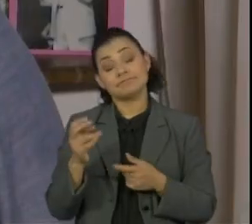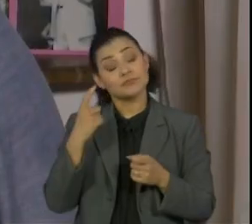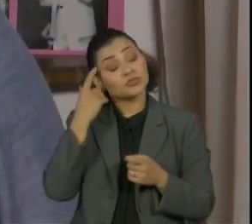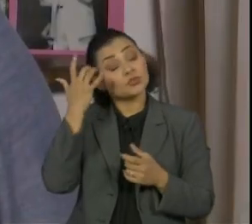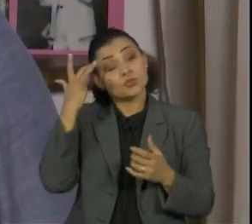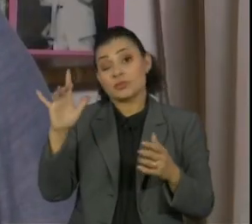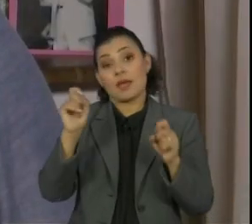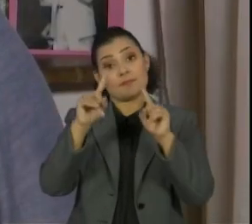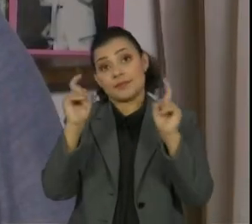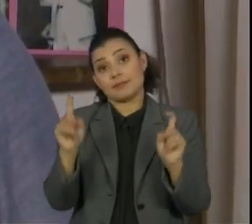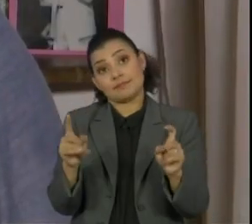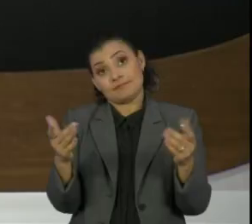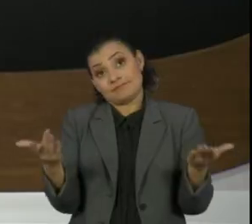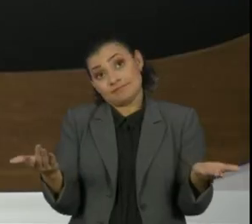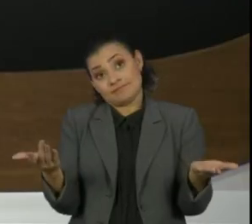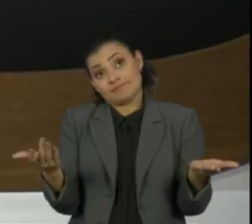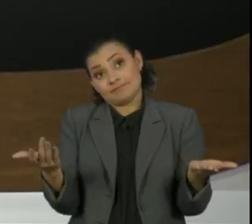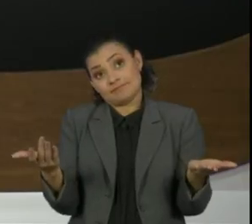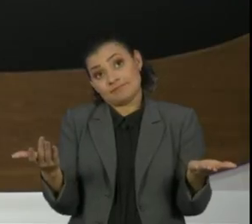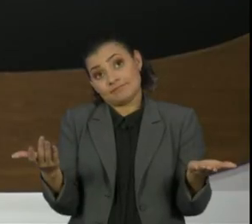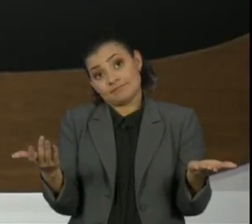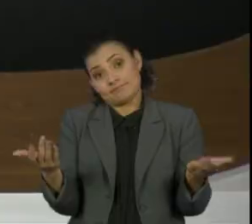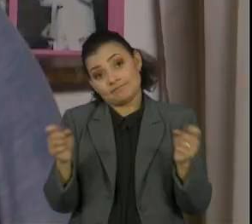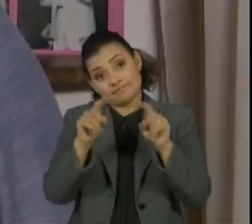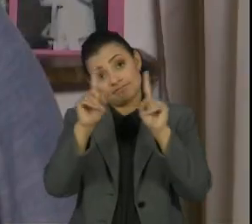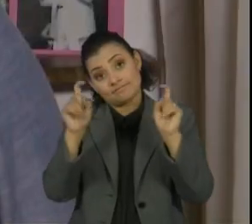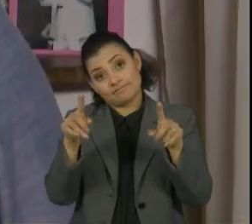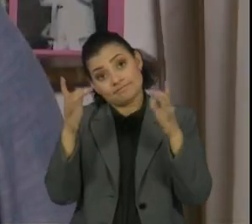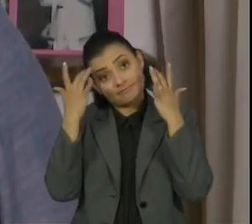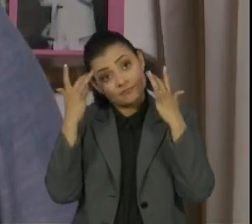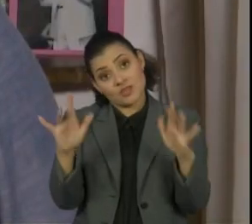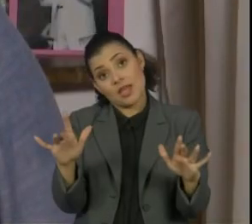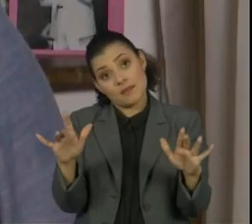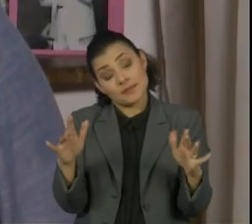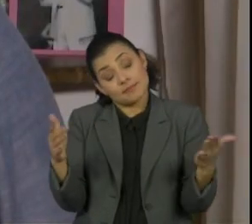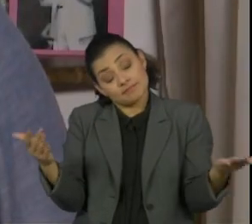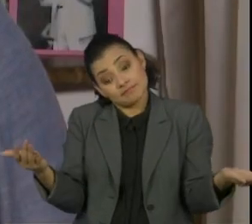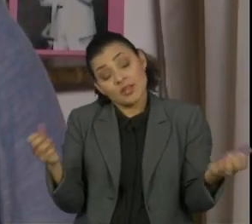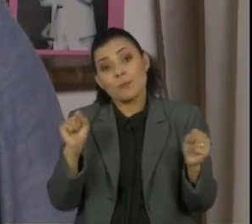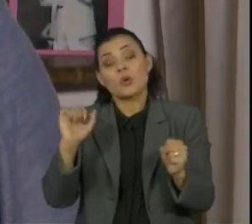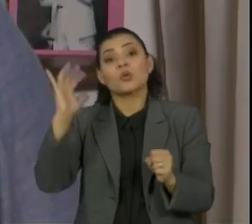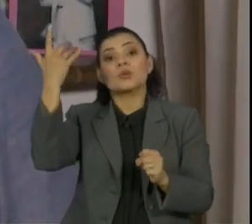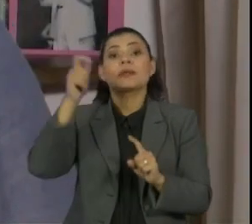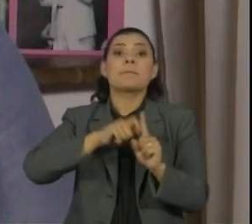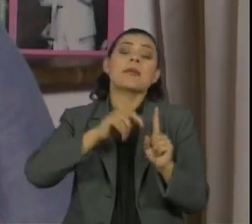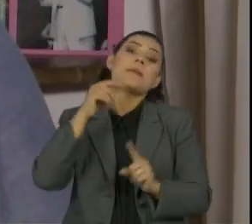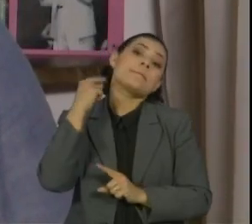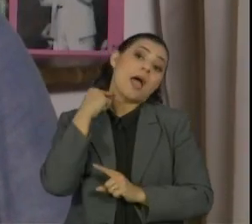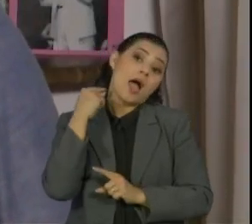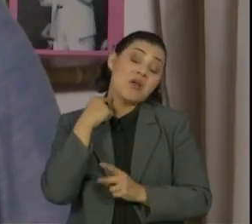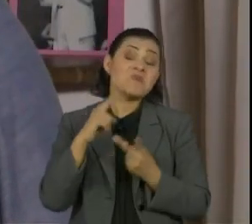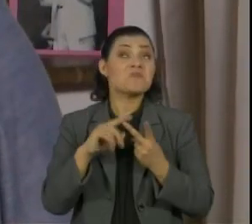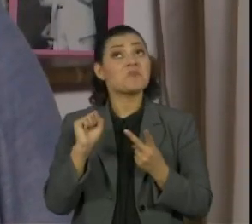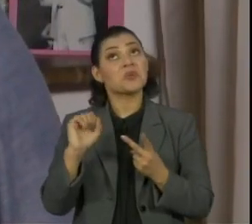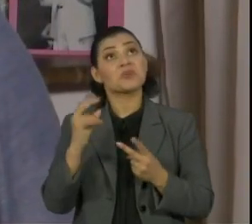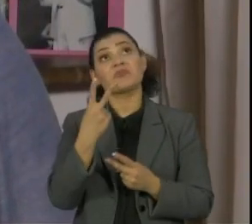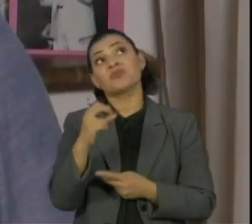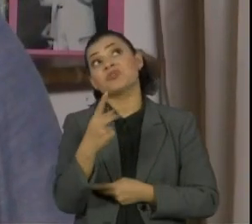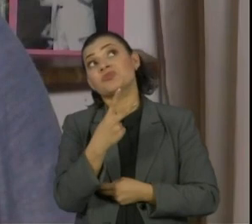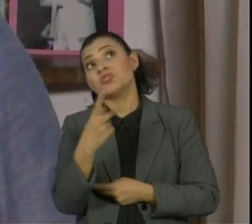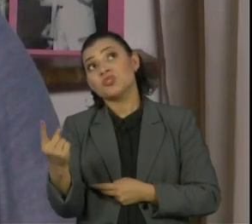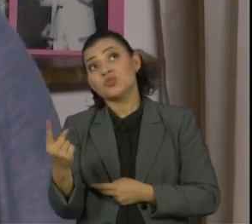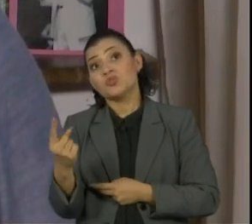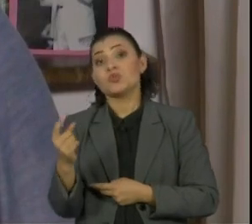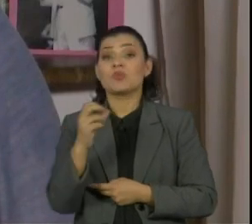né? Antônio, a Hélio tinha pedido. Não sabemos ainda. O carnaval pode ser que aconteça em maio, pode ser que aconteça só em 2021, a